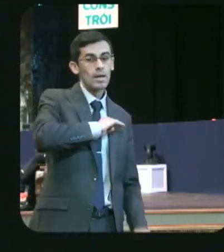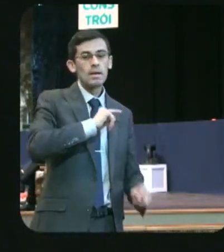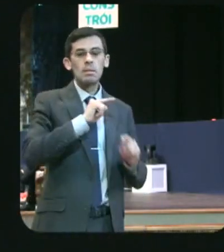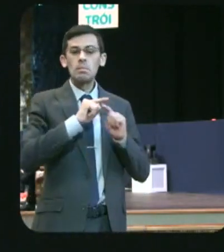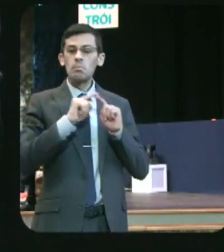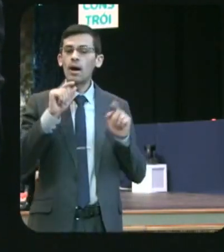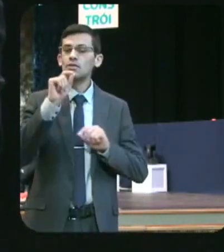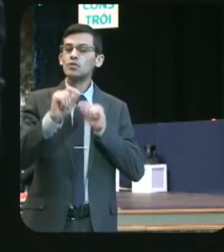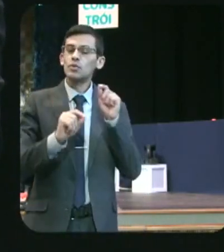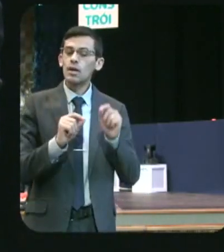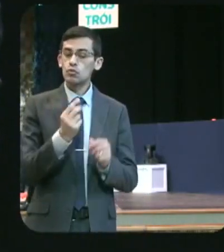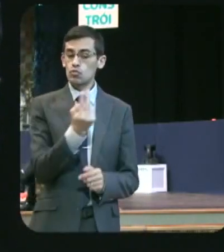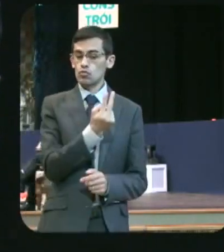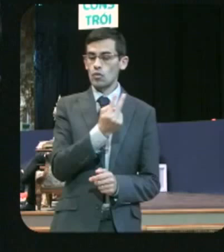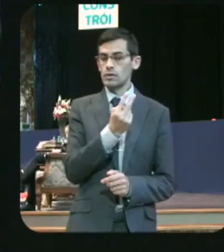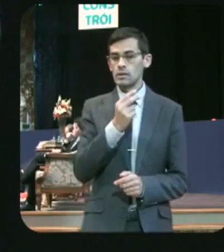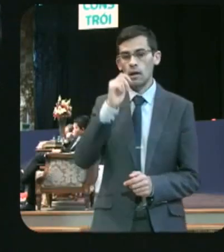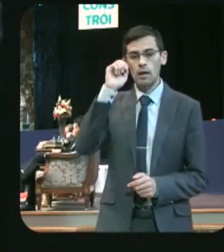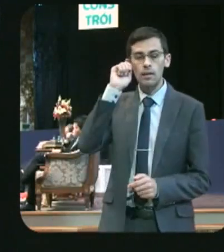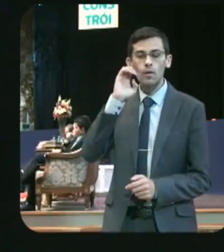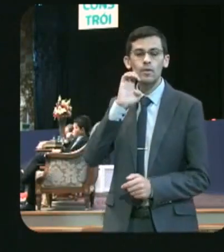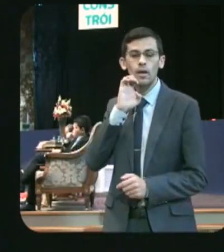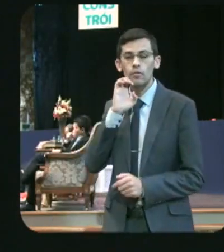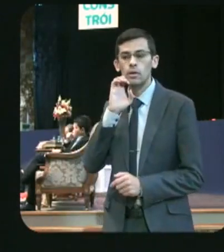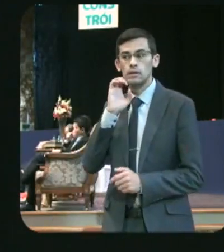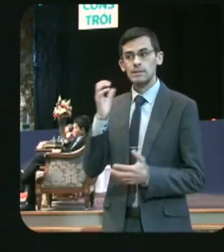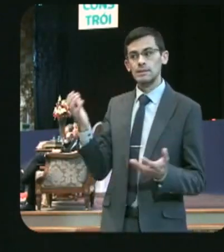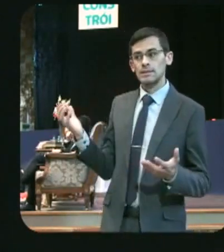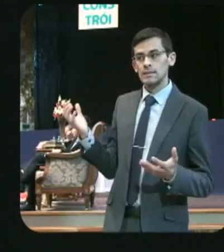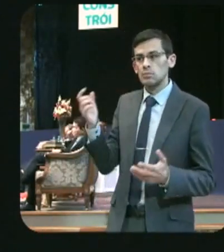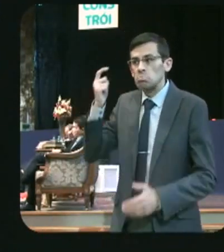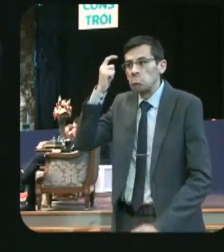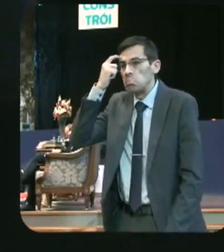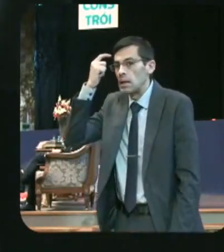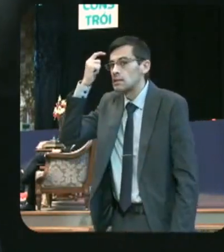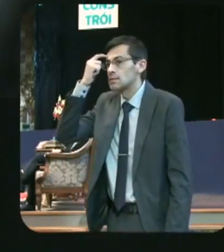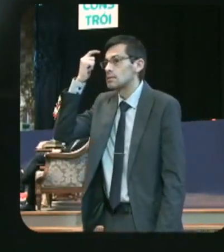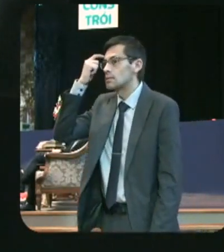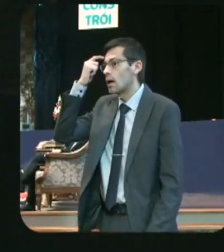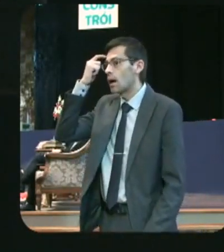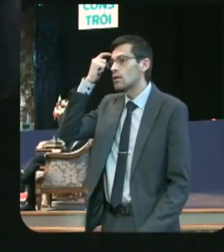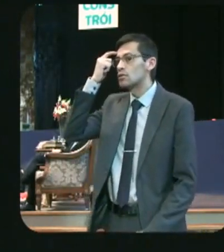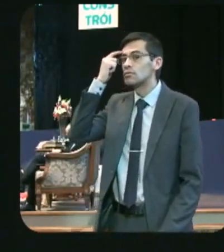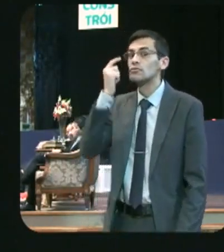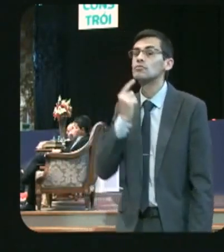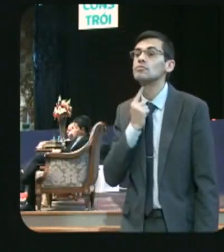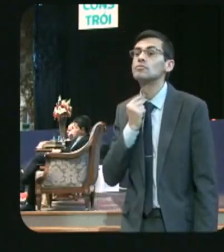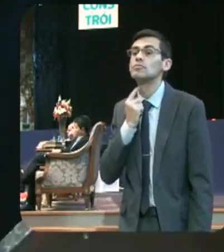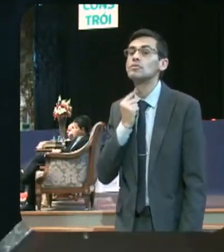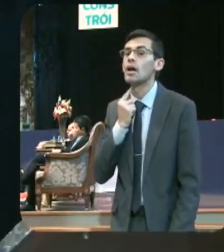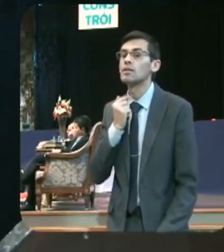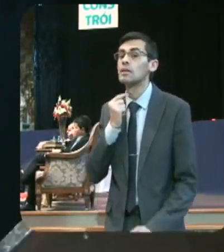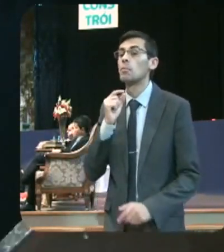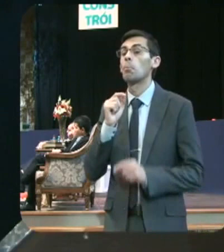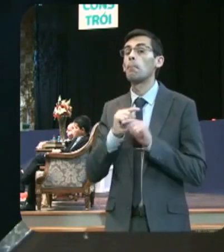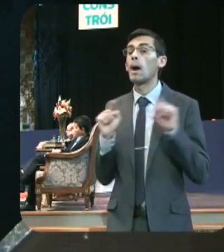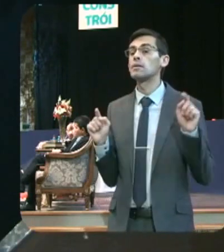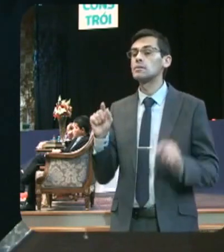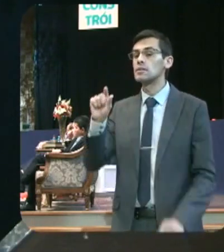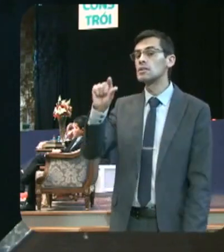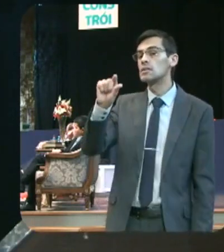então eles ficam tentados, sabendo da ordem de Deus, e